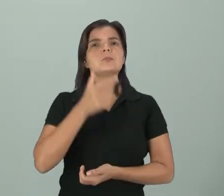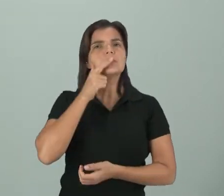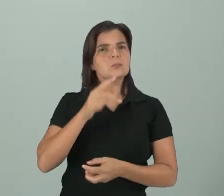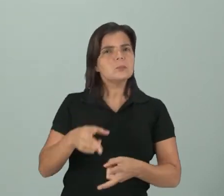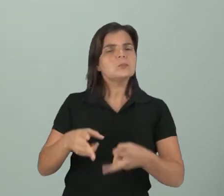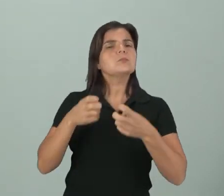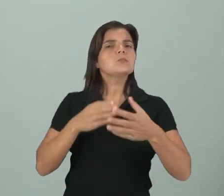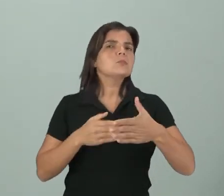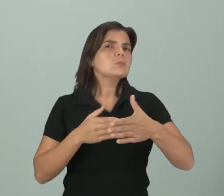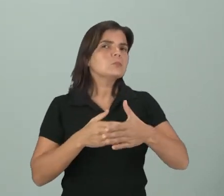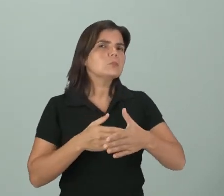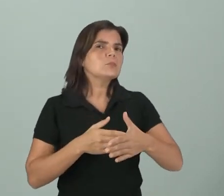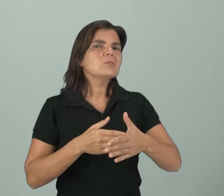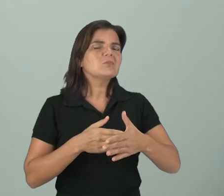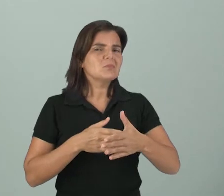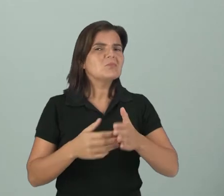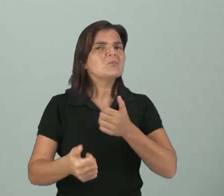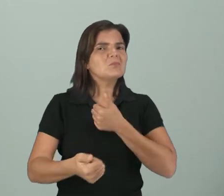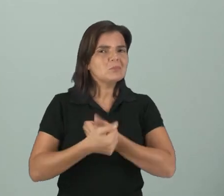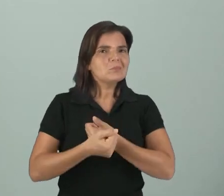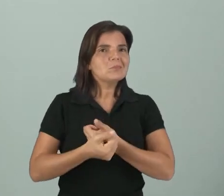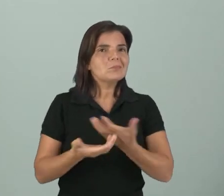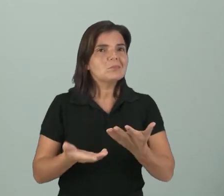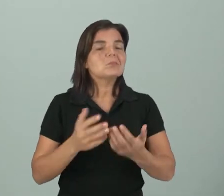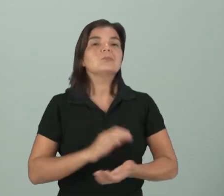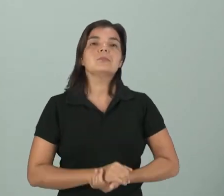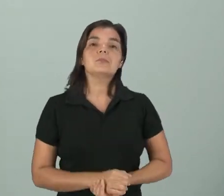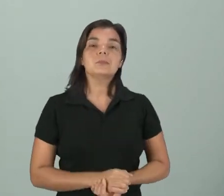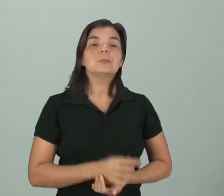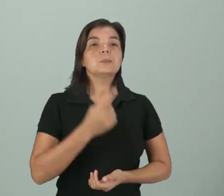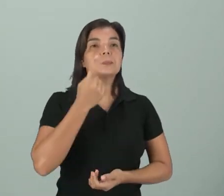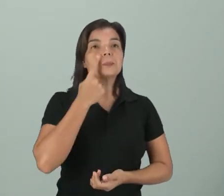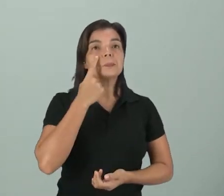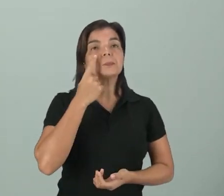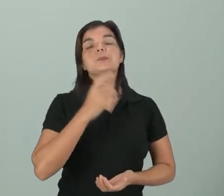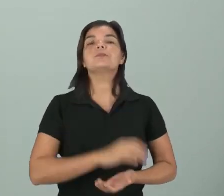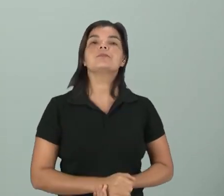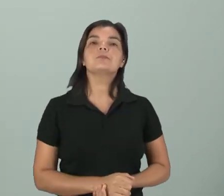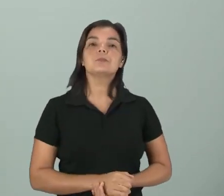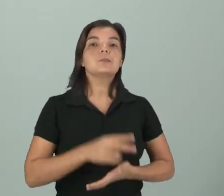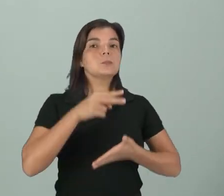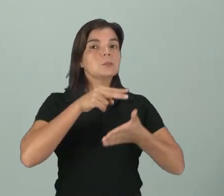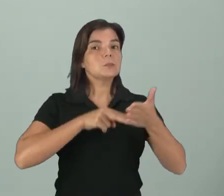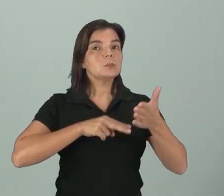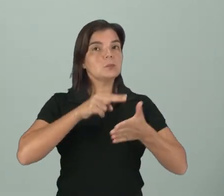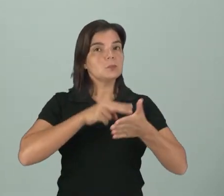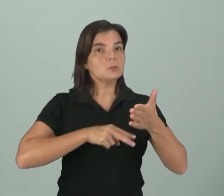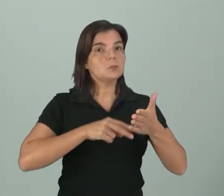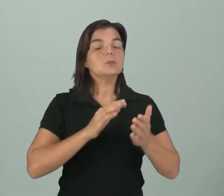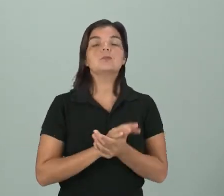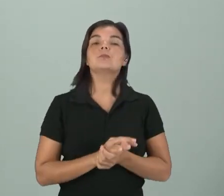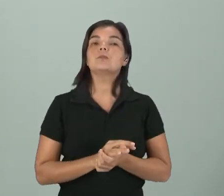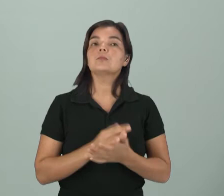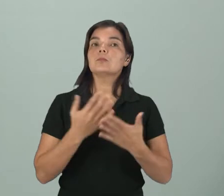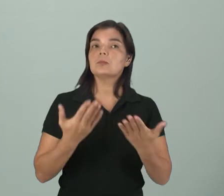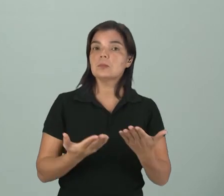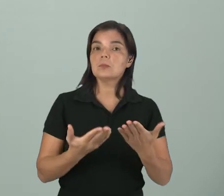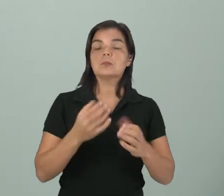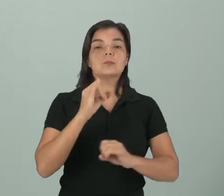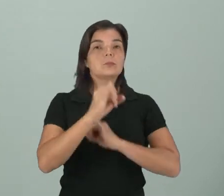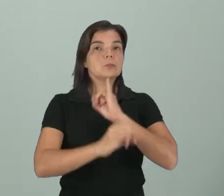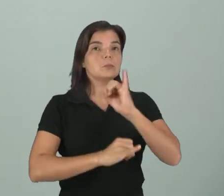Conseguem perceber como os limites são bem aproximados? Vamos lá, nós vamos ler um comentário